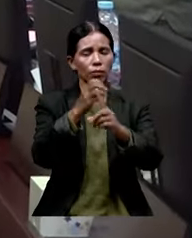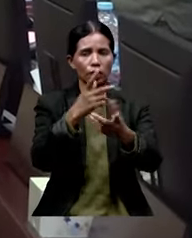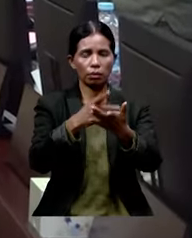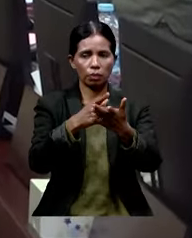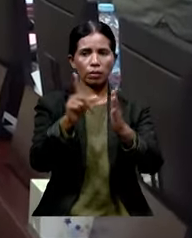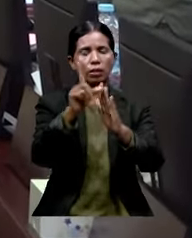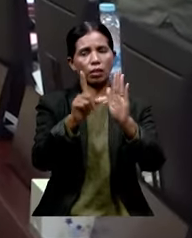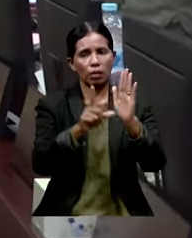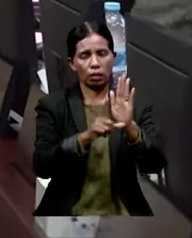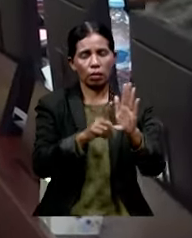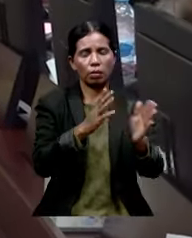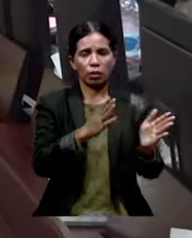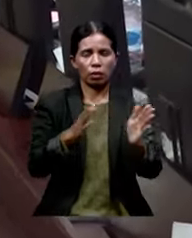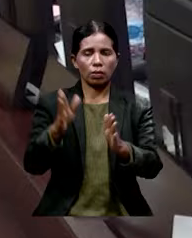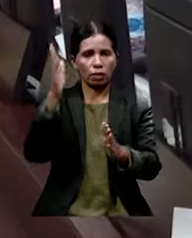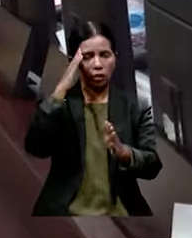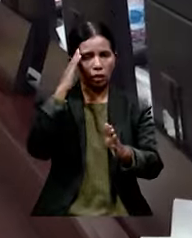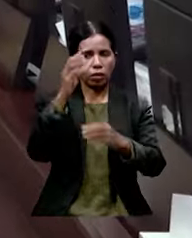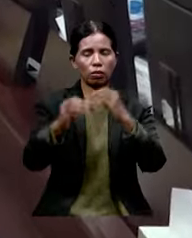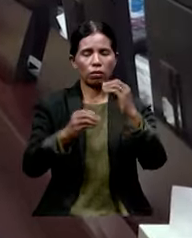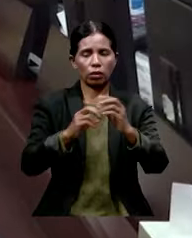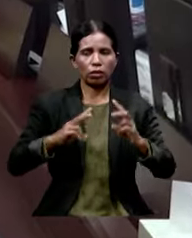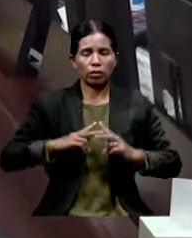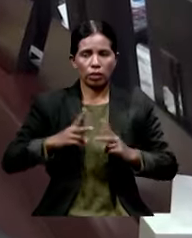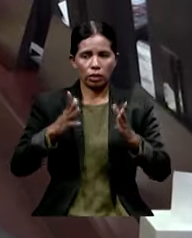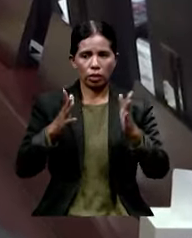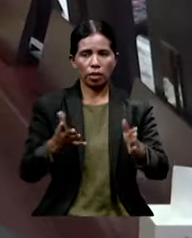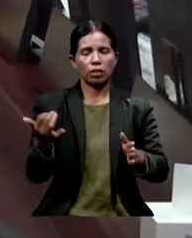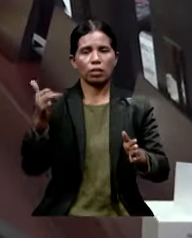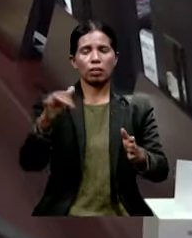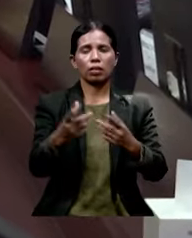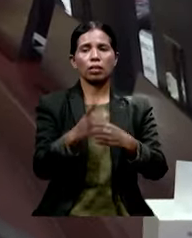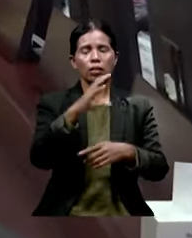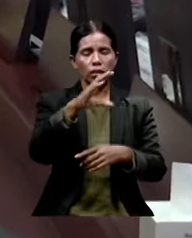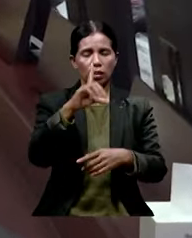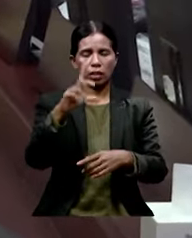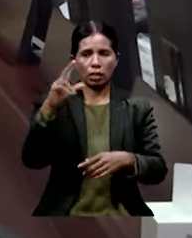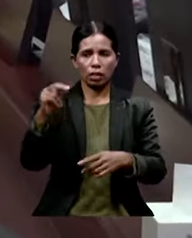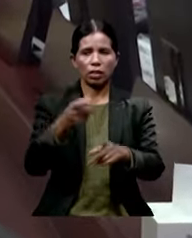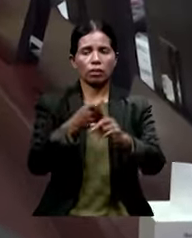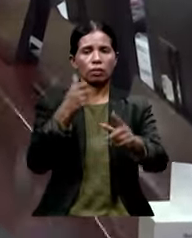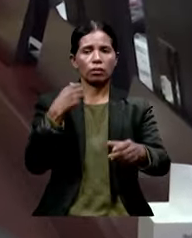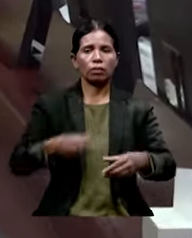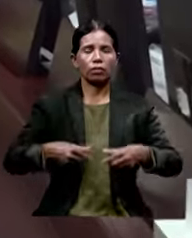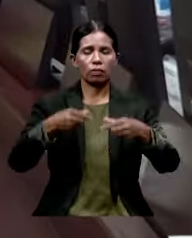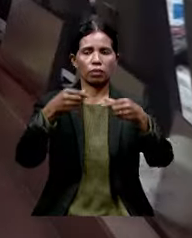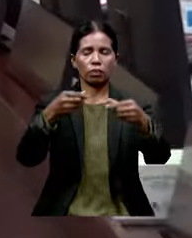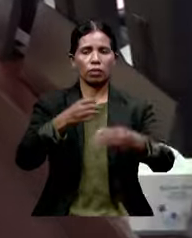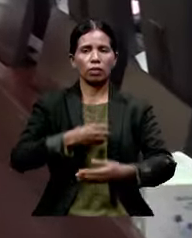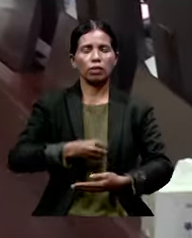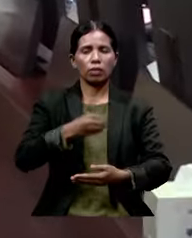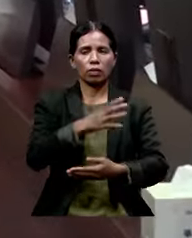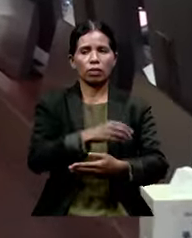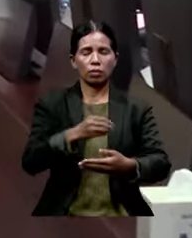lei, né? A do promover conhecimento oficial para veteranos no Combatentes Libertação Nacional, li Rússia atribui condecoração no